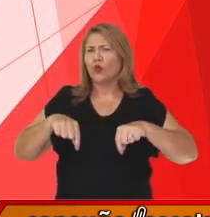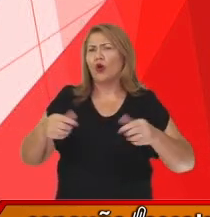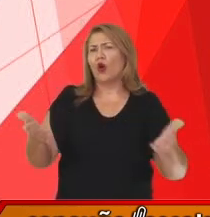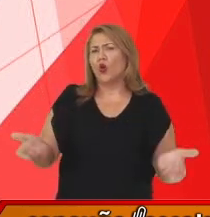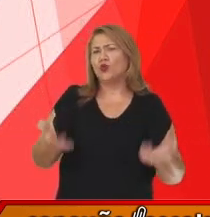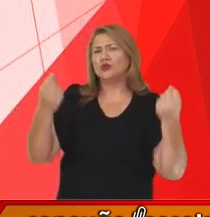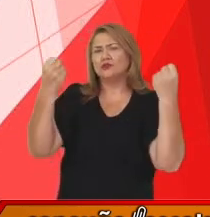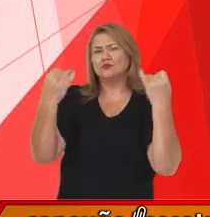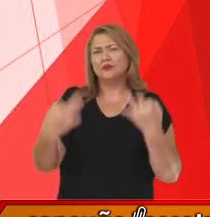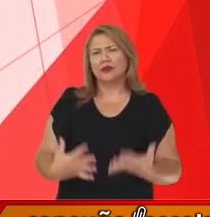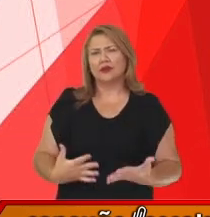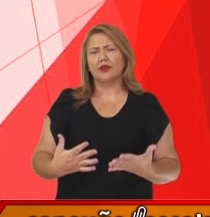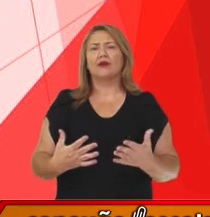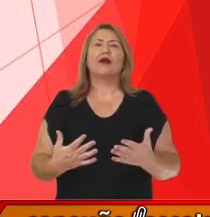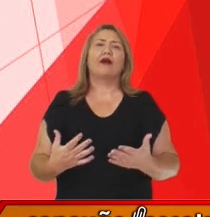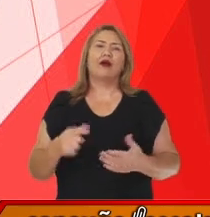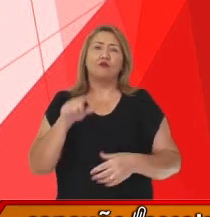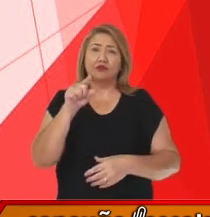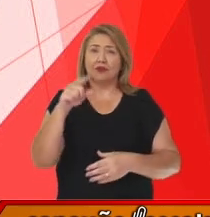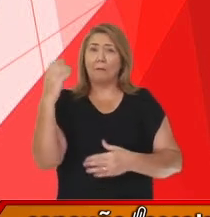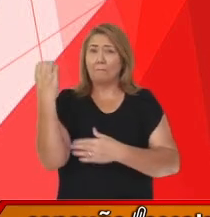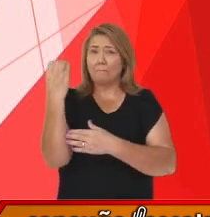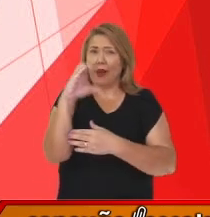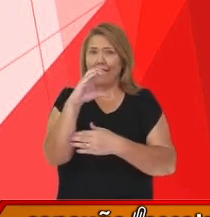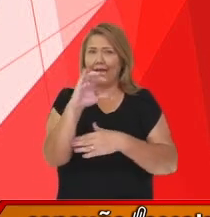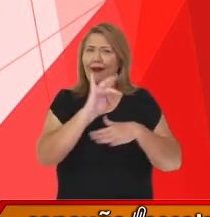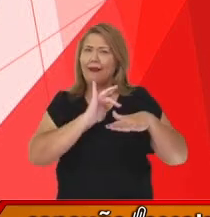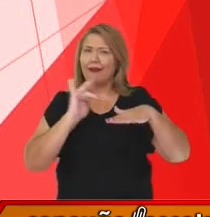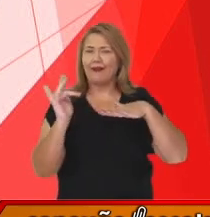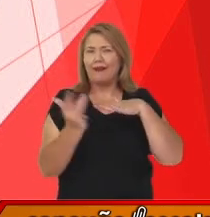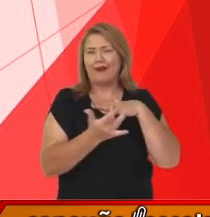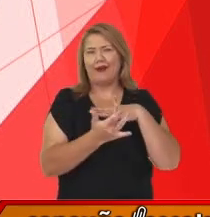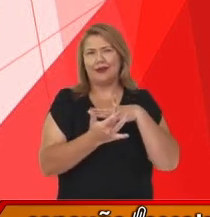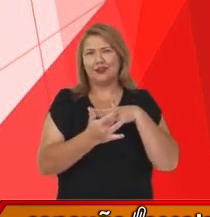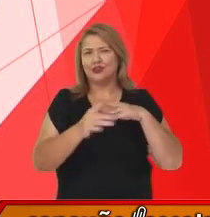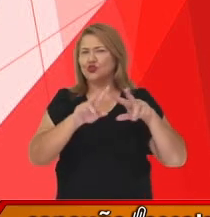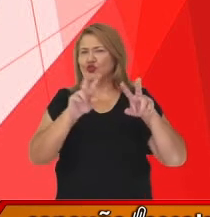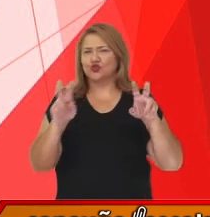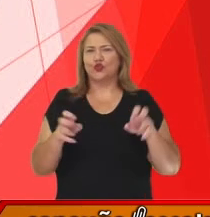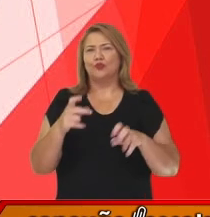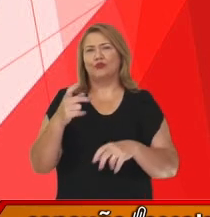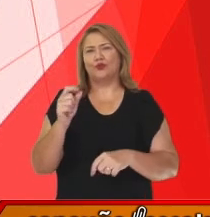aqui e faça uma postagem em suas redes sociais sobre esse assunto que nós